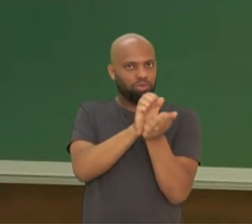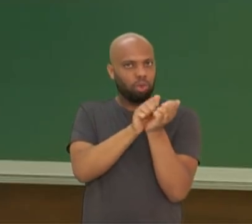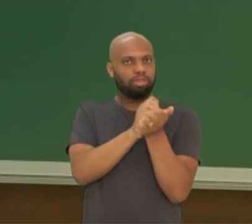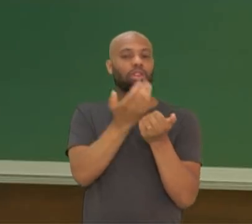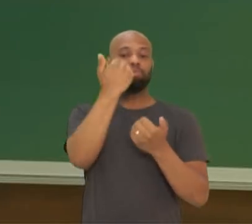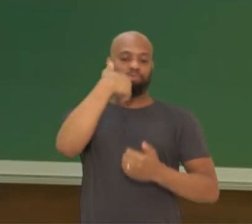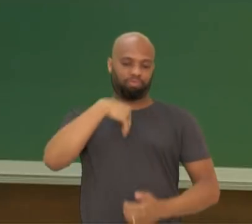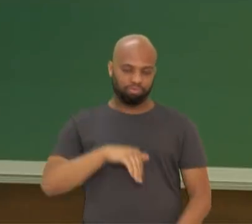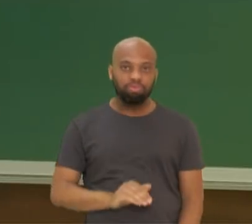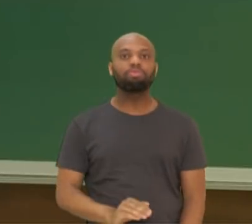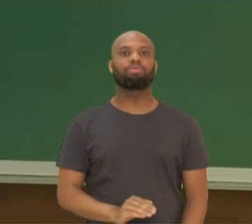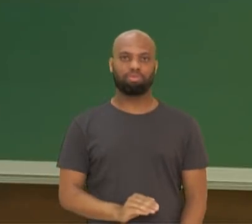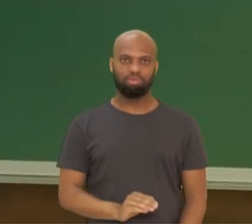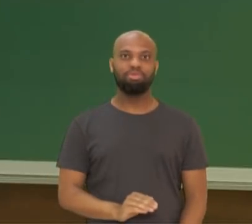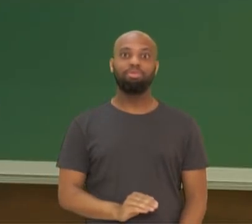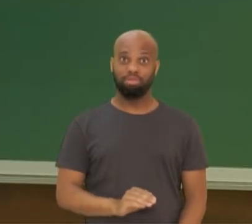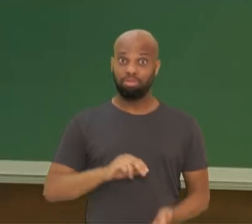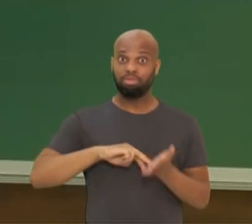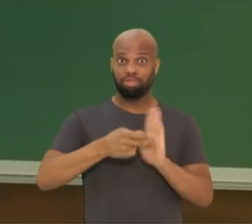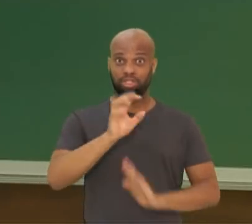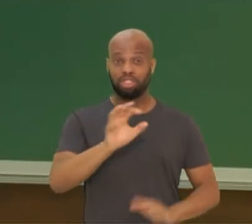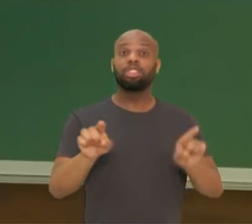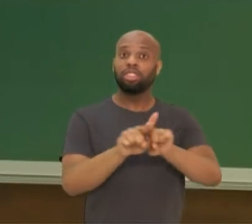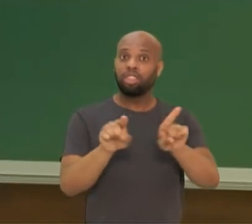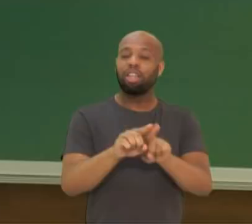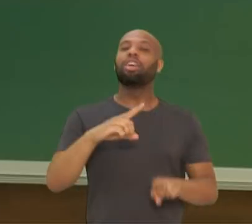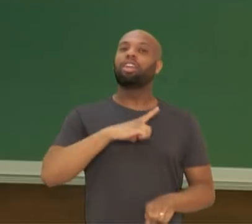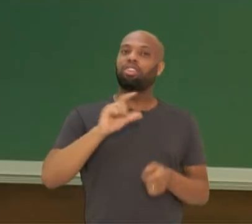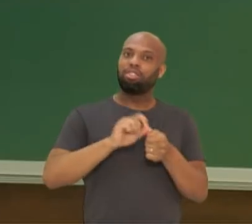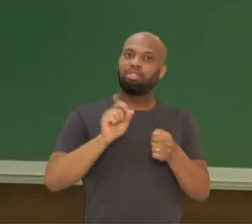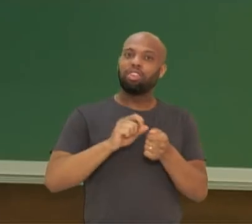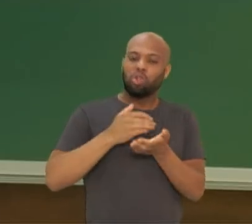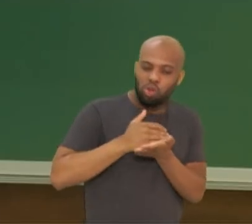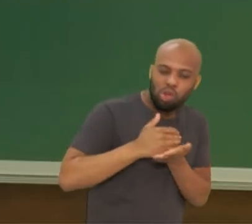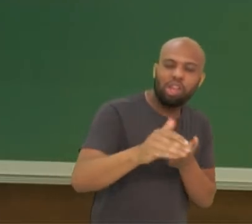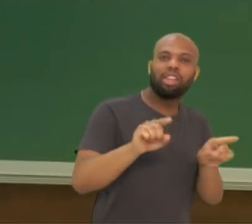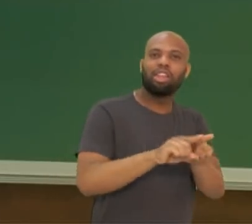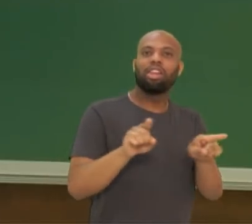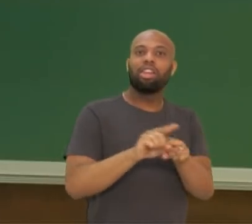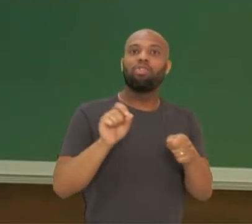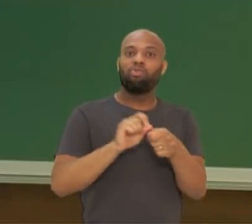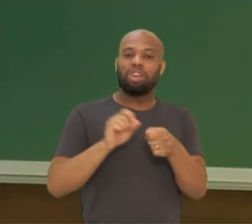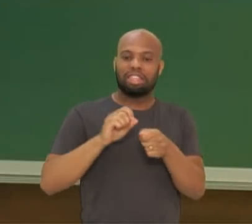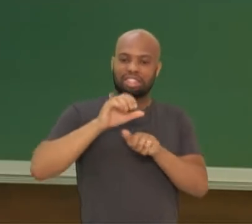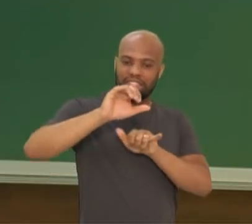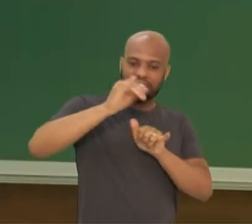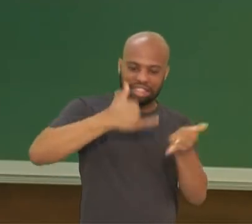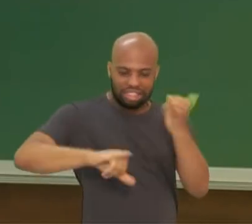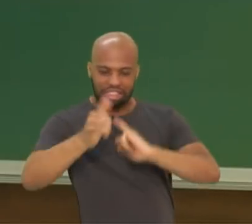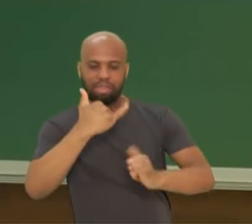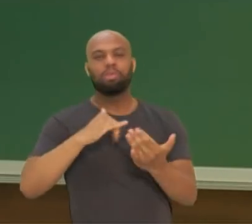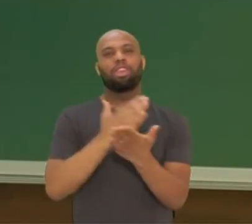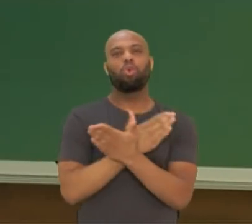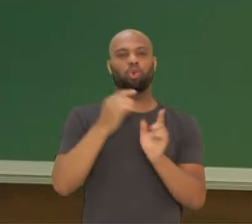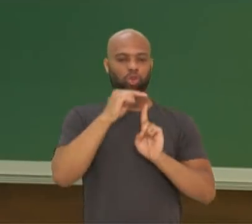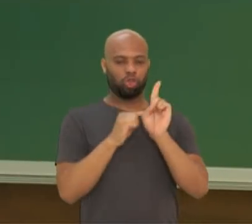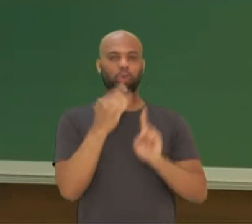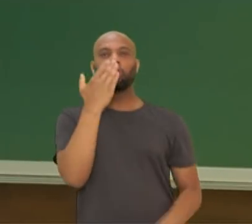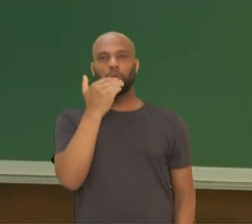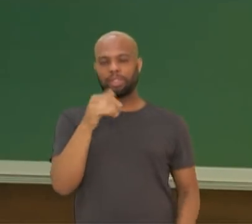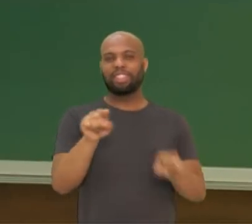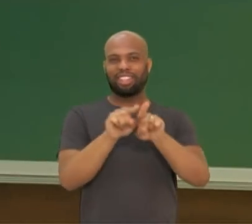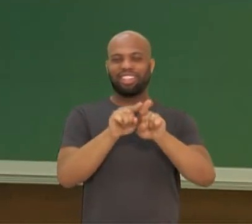dizer engolir o alimento, ela também vai ainda começar a agir sobre determinados tipos de